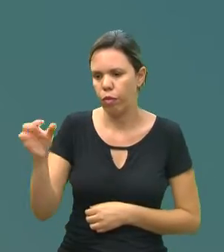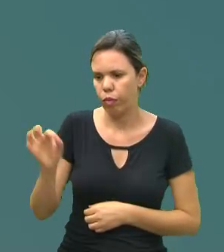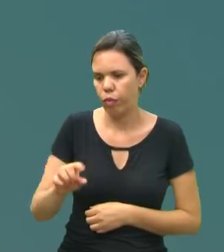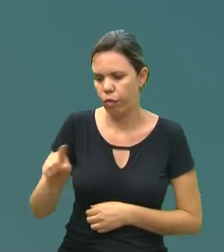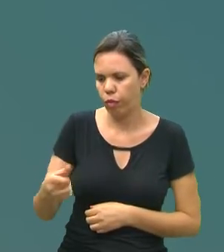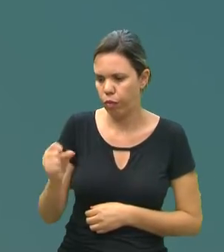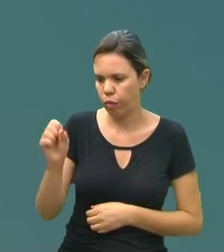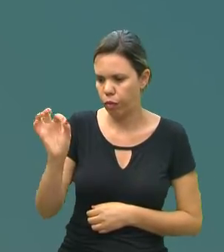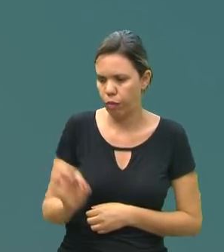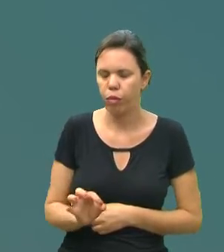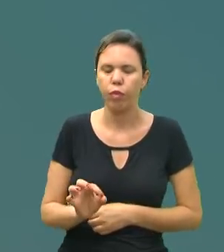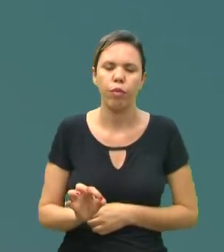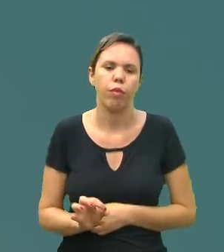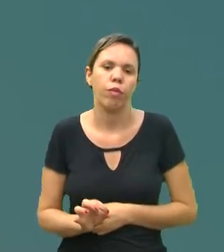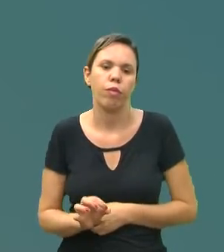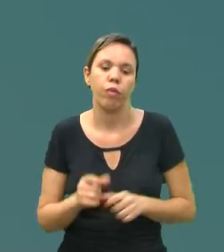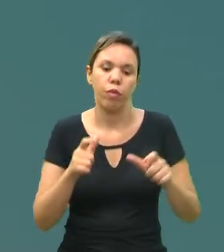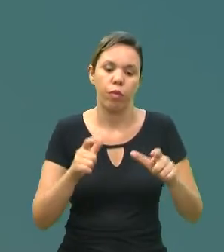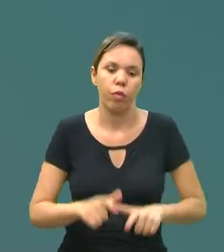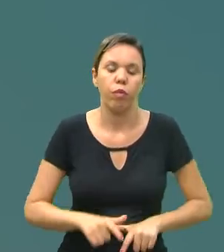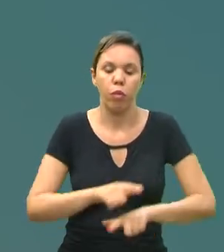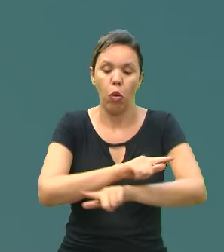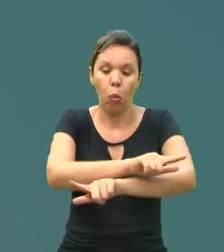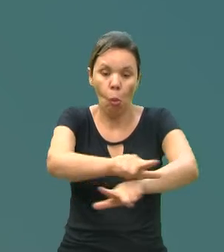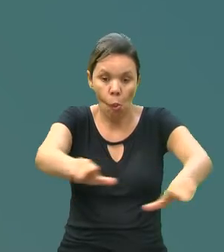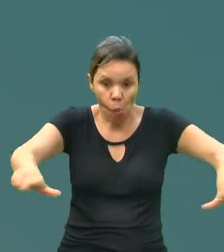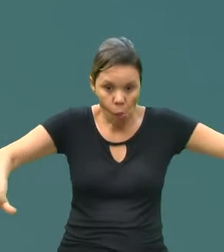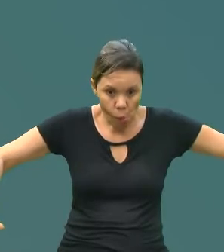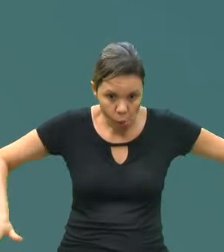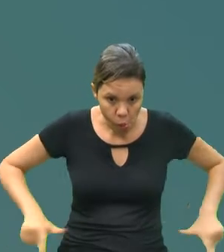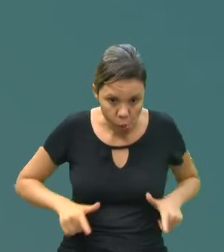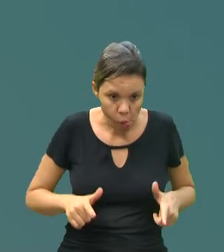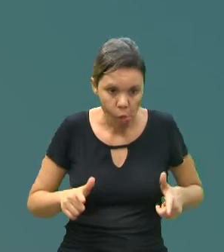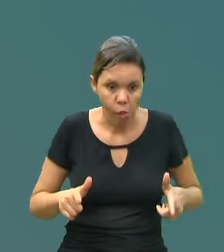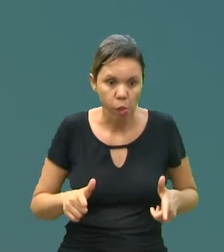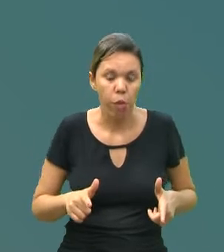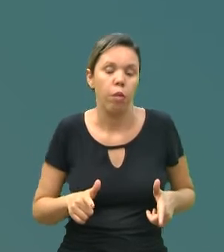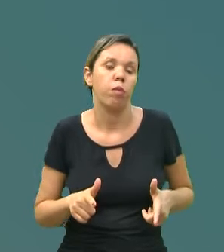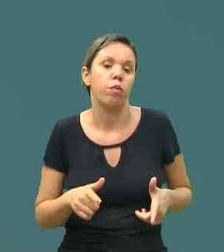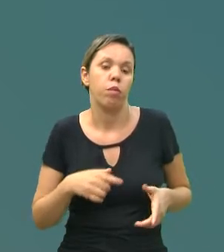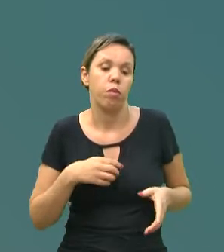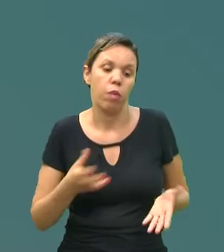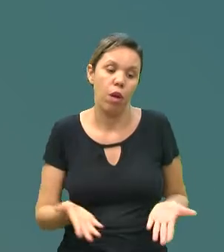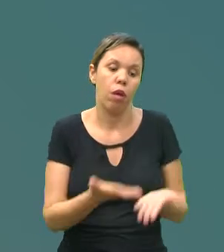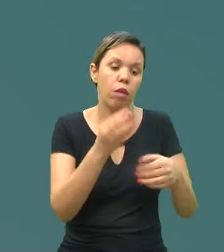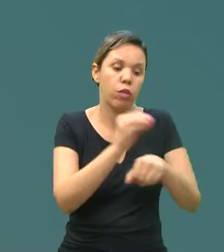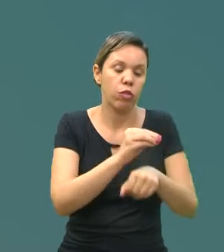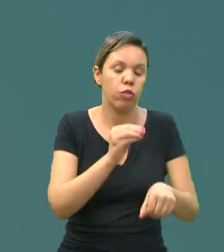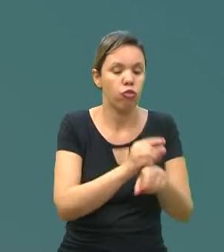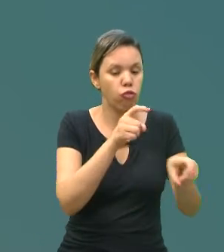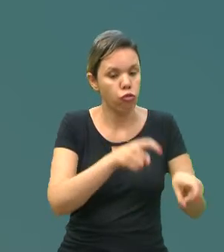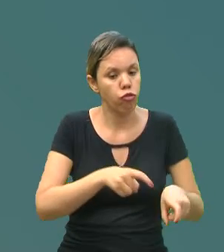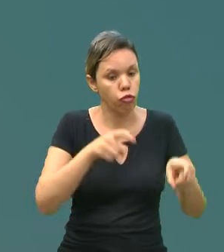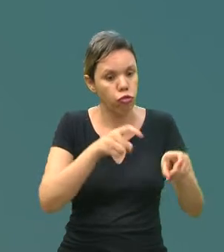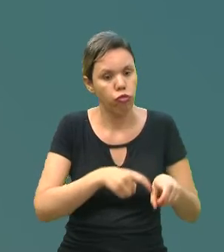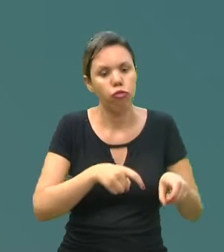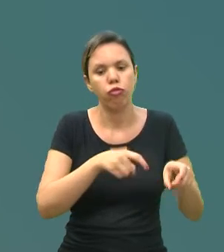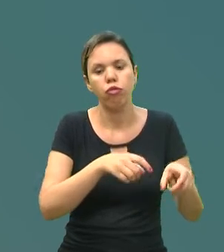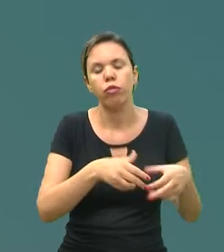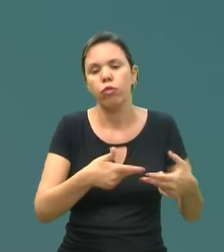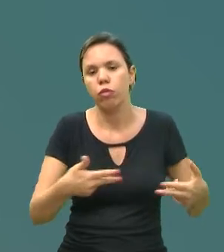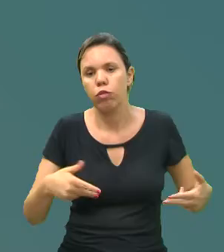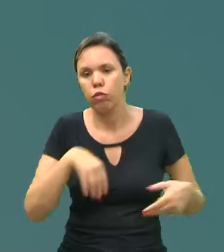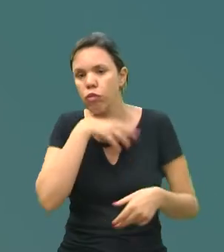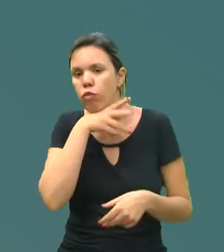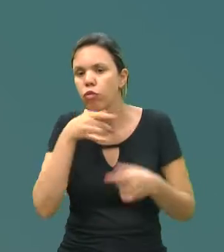32,8% da área do Cerrado foi varrida, né, para a produção de gado e soja somente entre 2004 e 2017. É